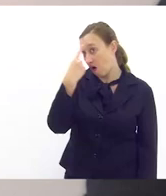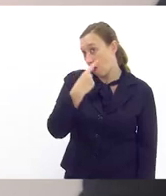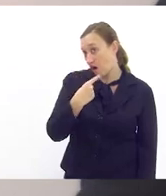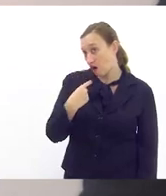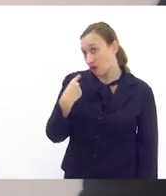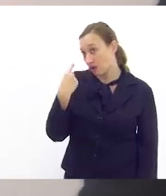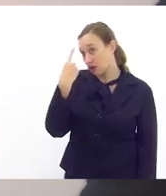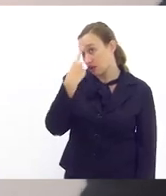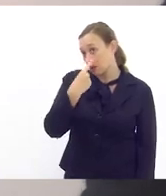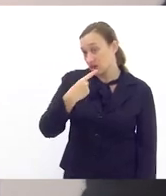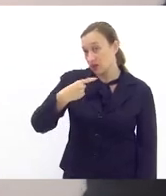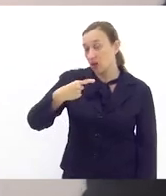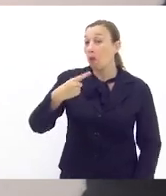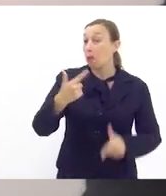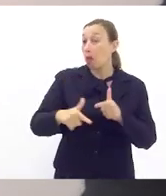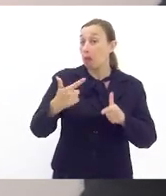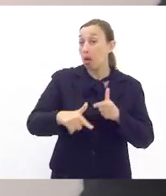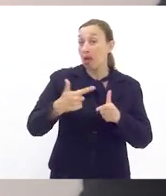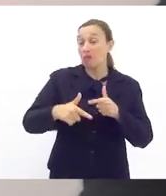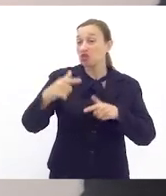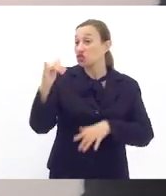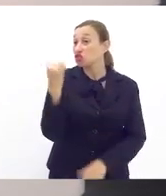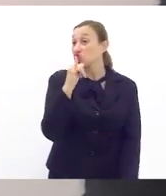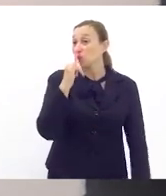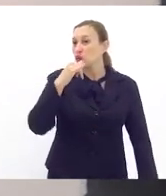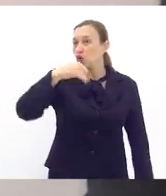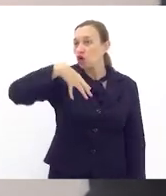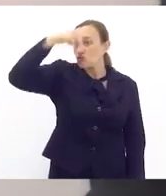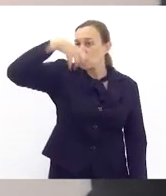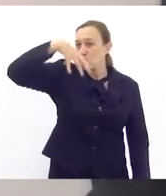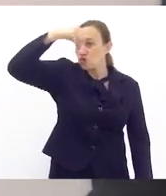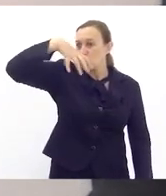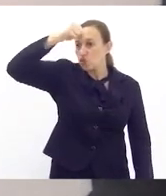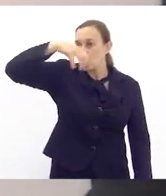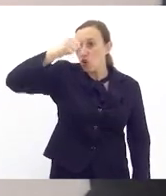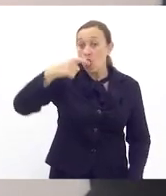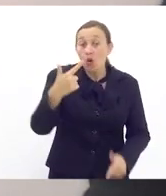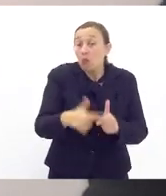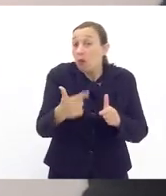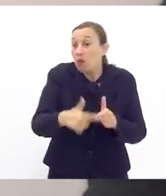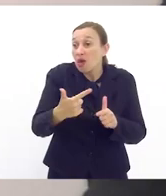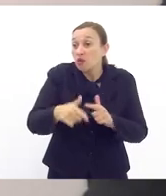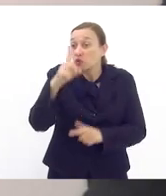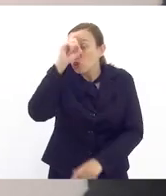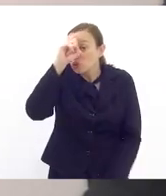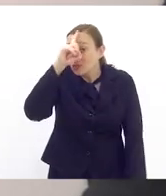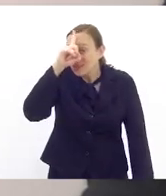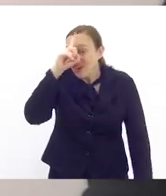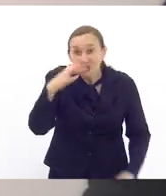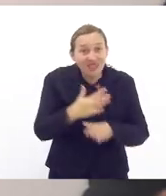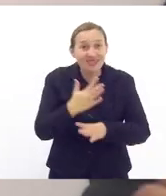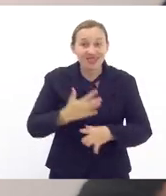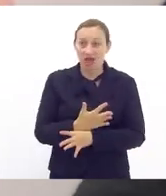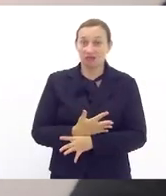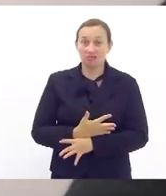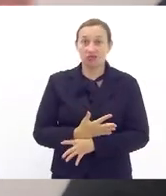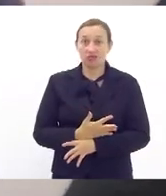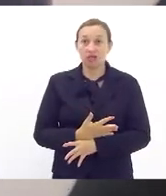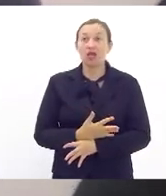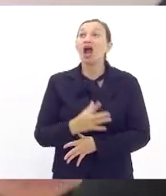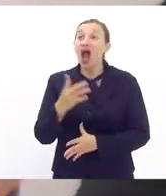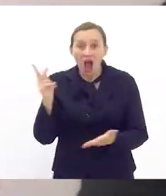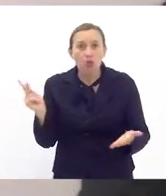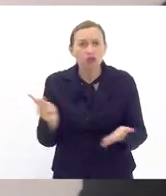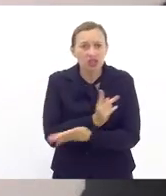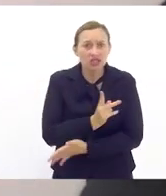oscilações do fornecimento de energia onde nós temos o hospital da cidade que se não fosse um gerador que às vezes aconteceu do